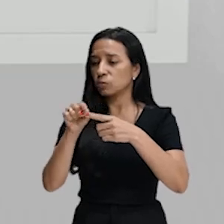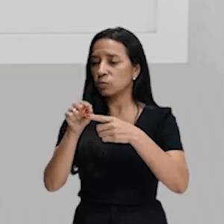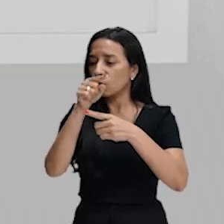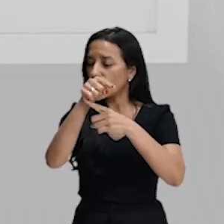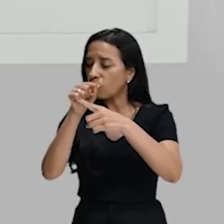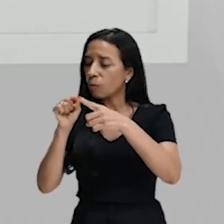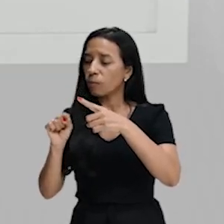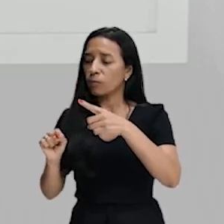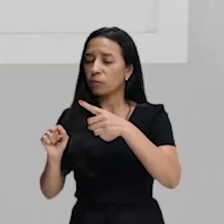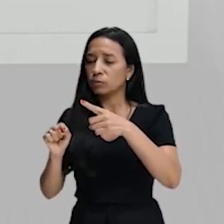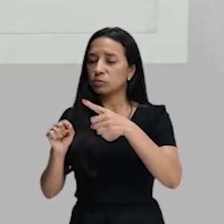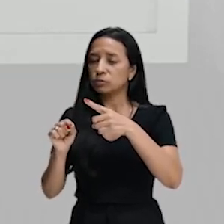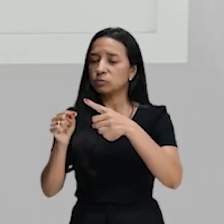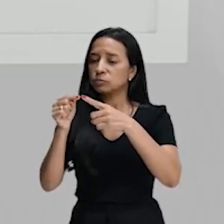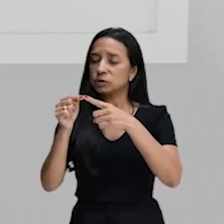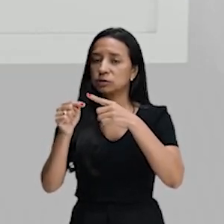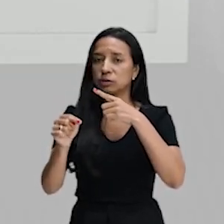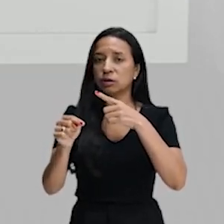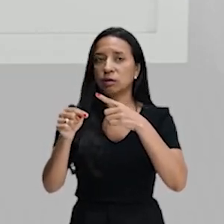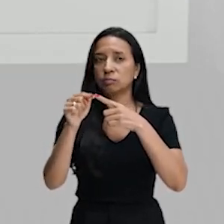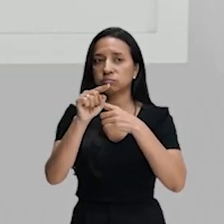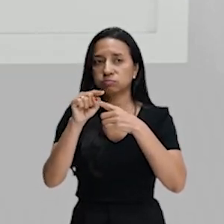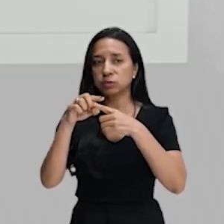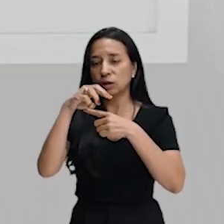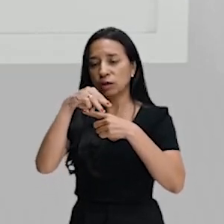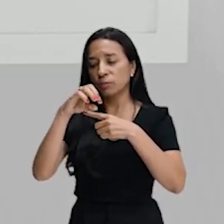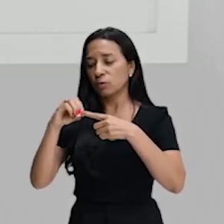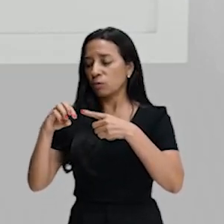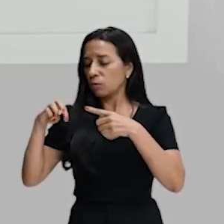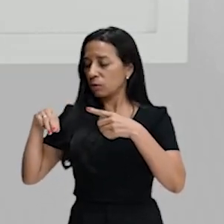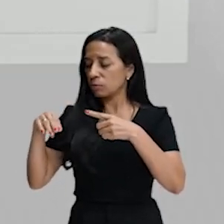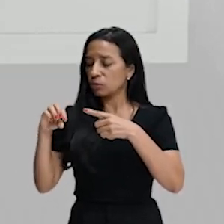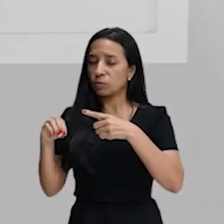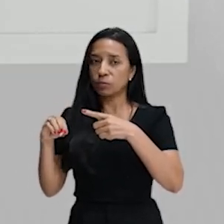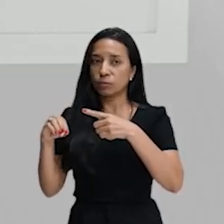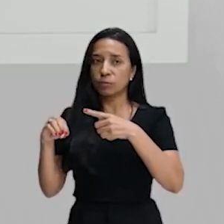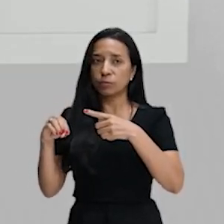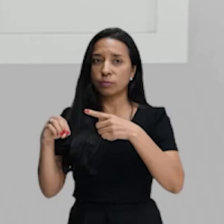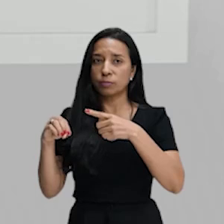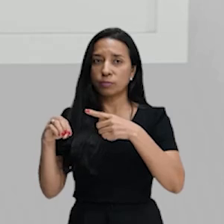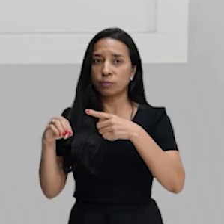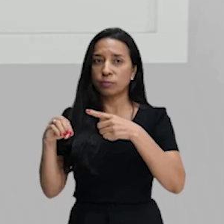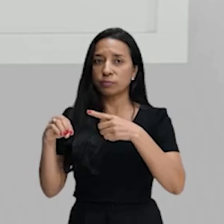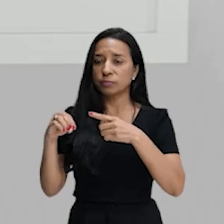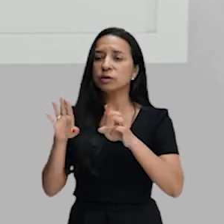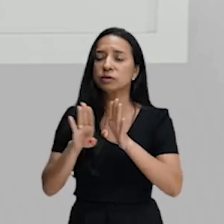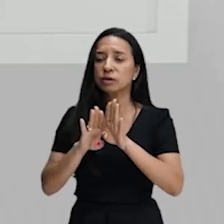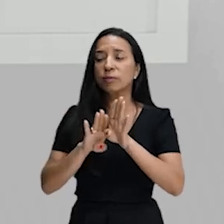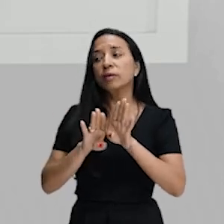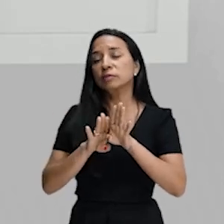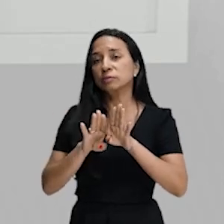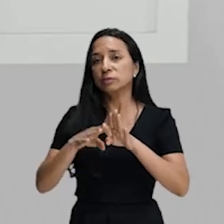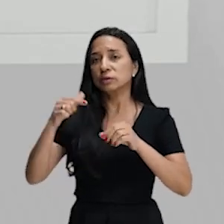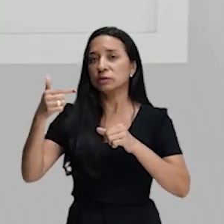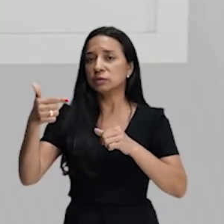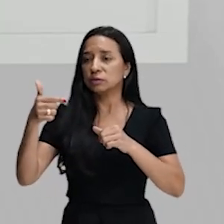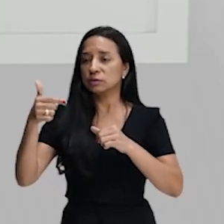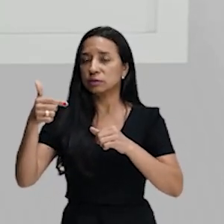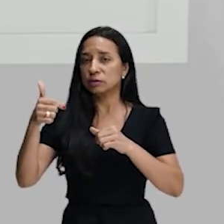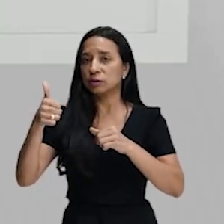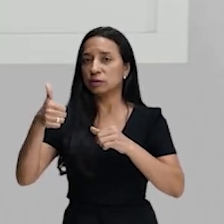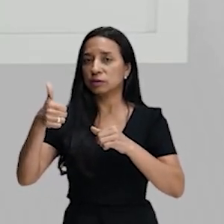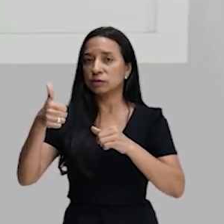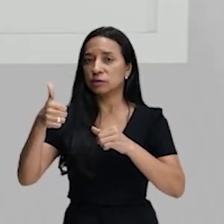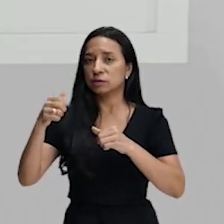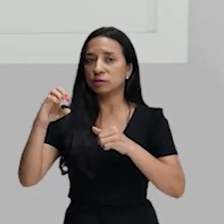cancelar, ok? O 10 a menos 2 também, ó. Tá aqui mais um para poder diferenciar. O